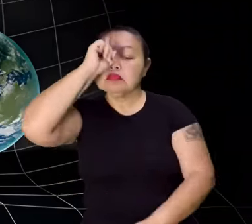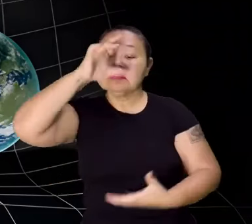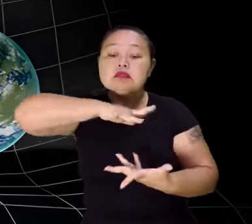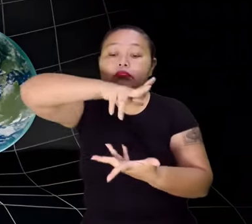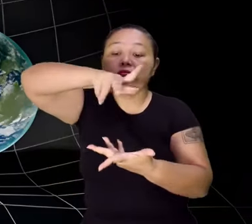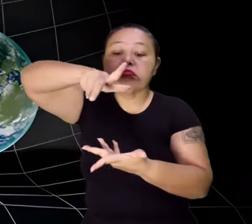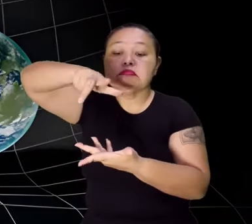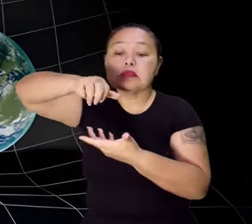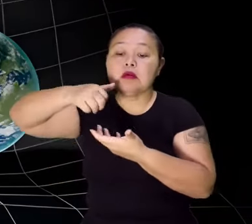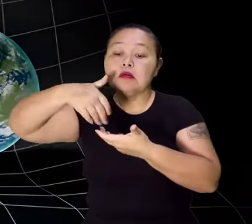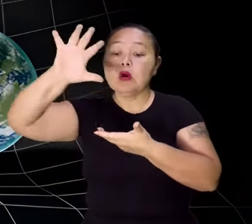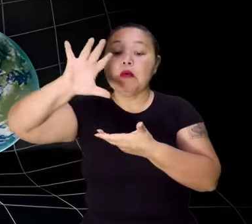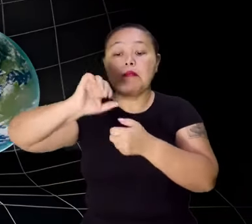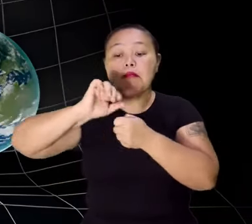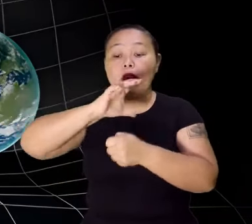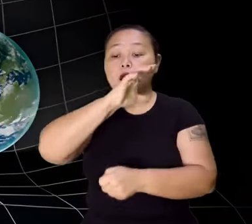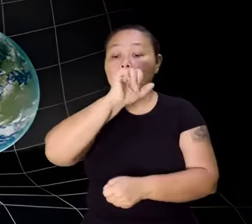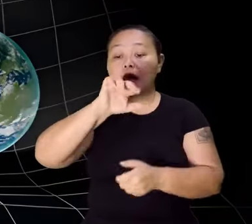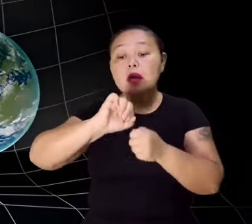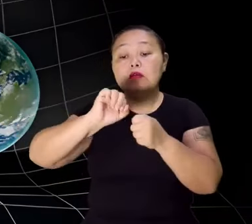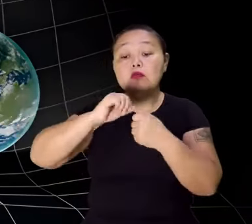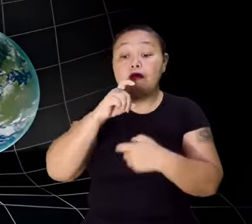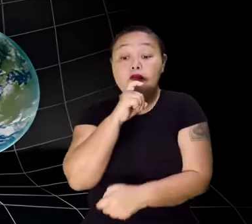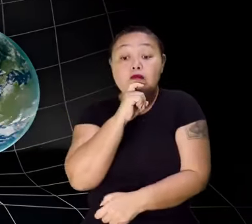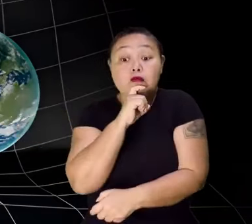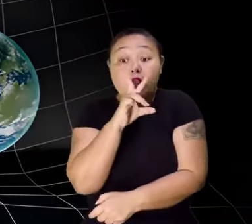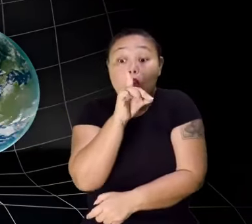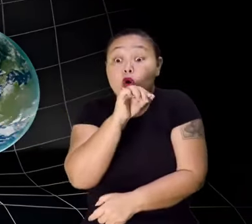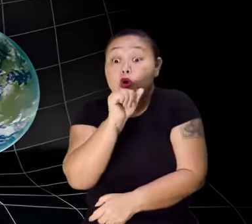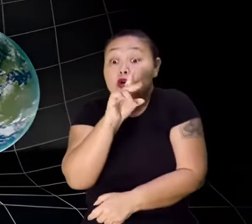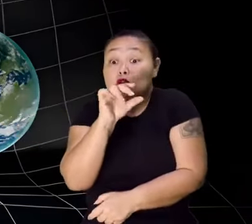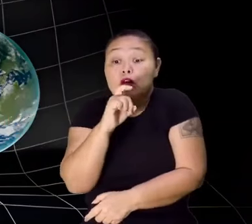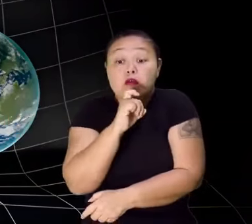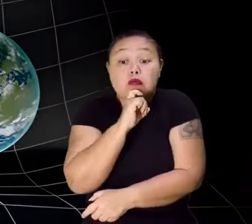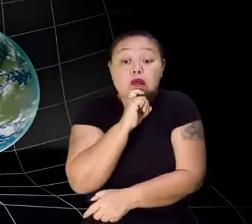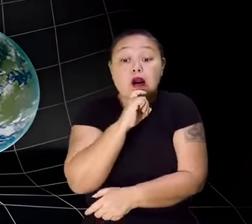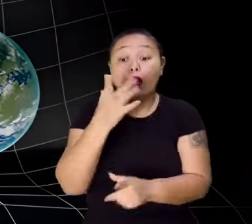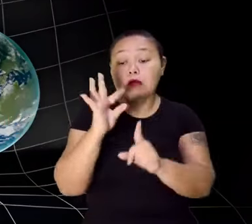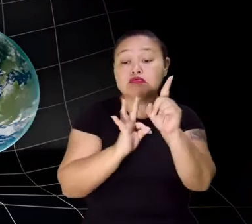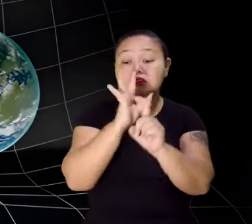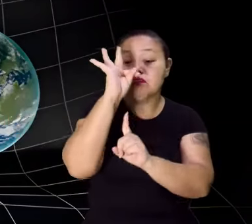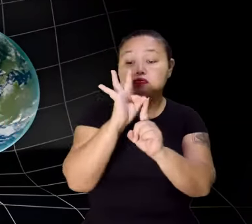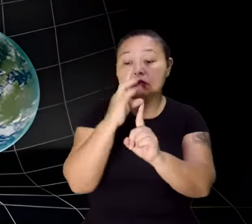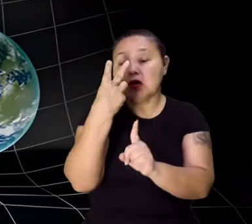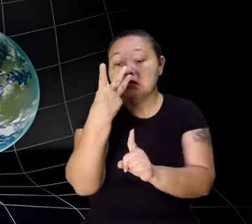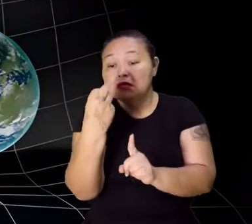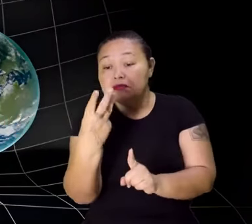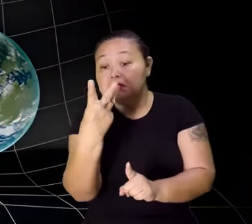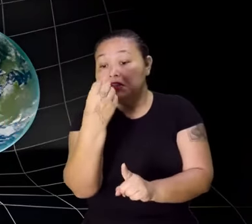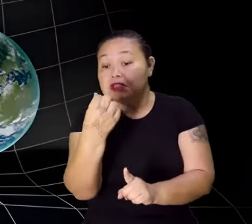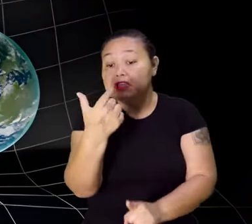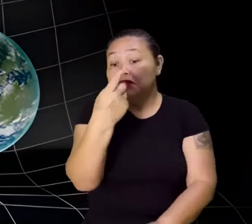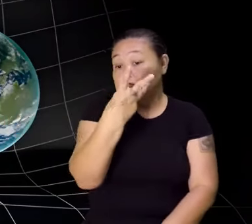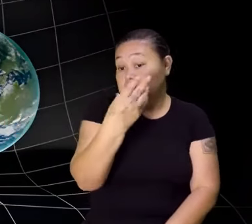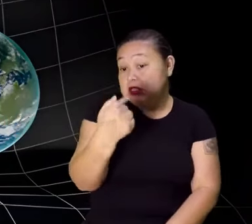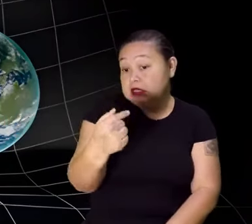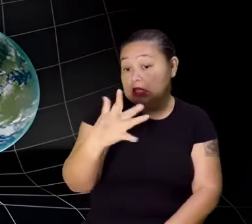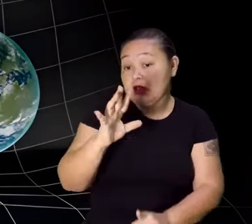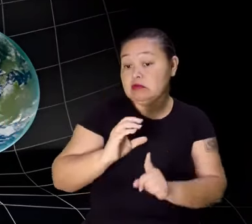liberar mais calor no dia frio que no dia quente. Por exemplo, a nossa temperatura é 36, 37 graus Celsius.